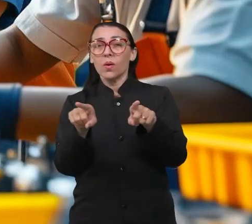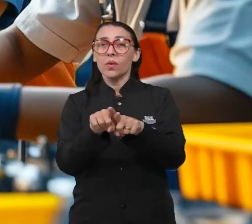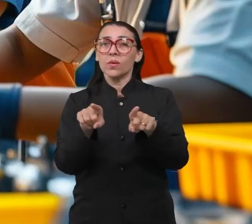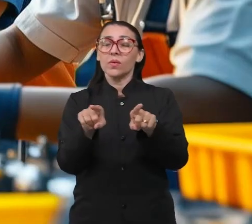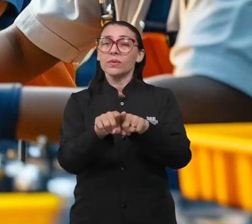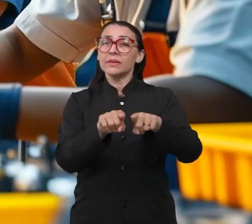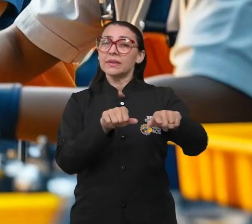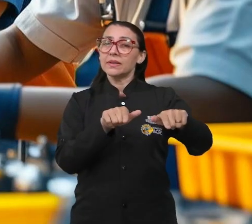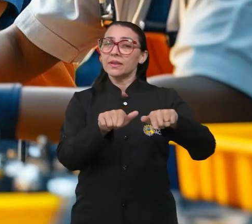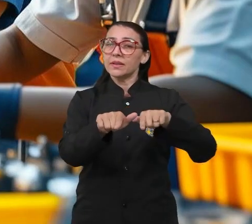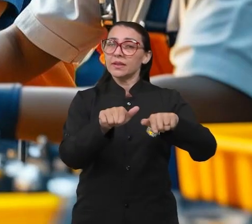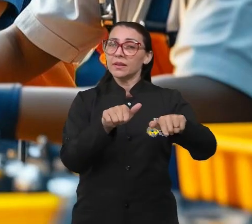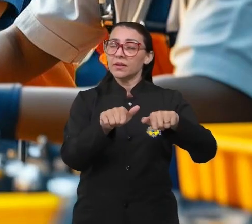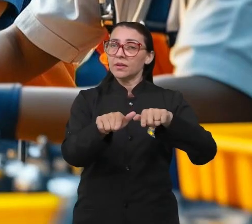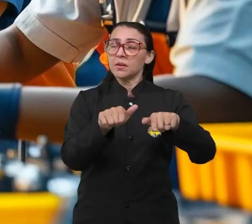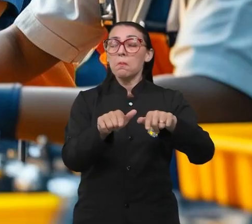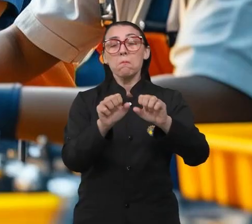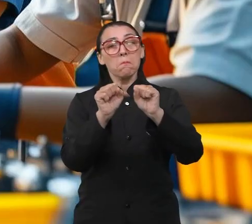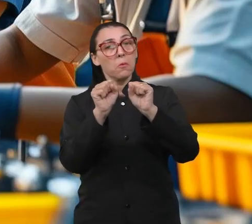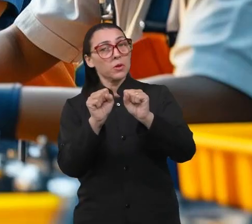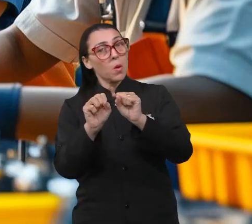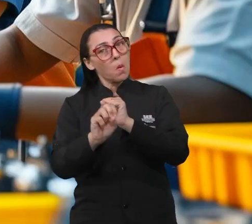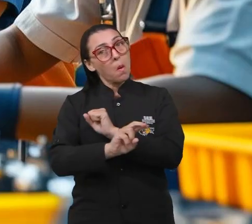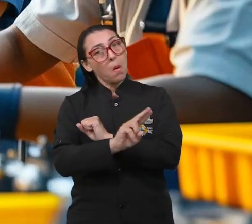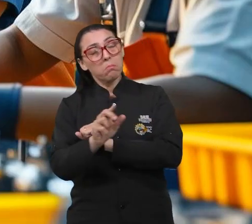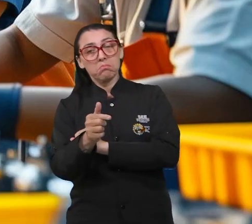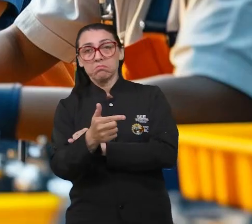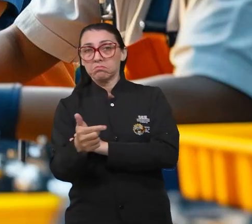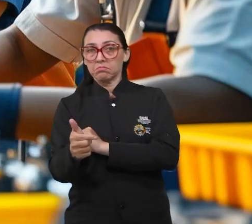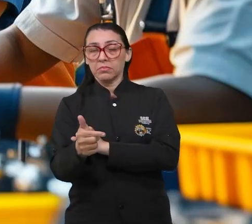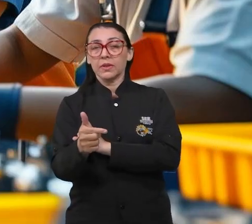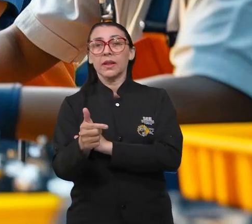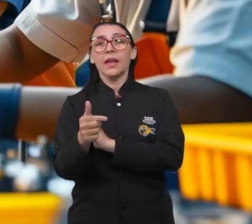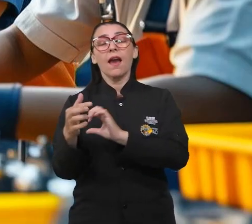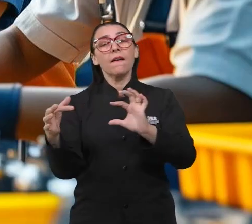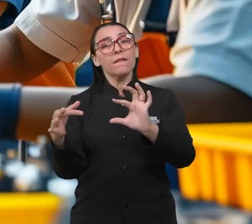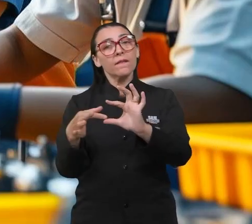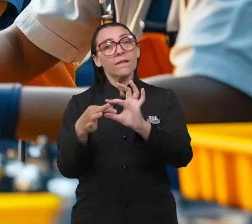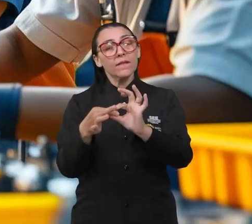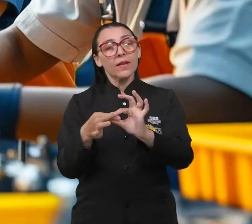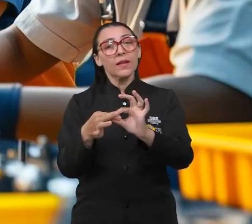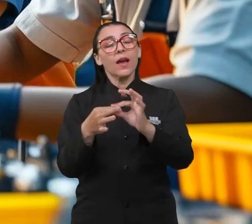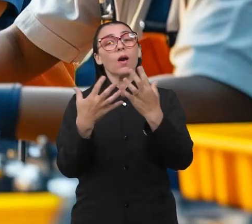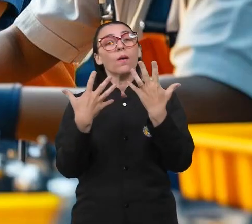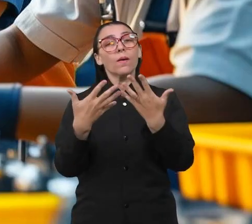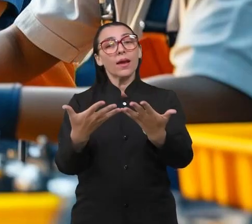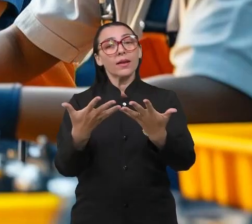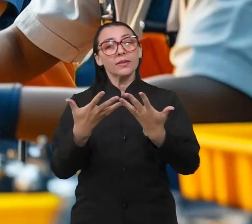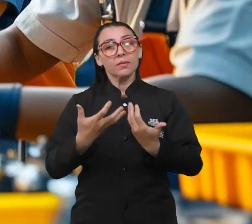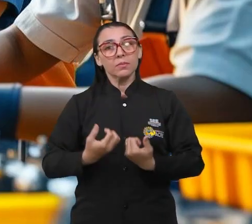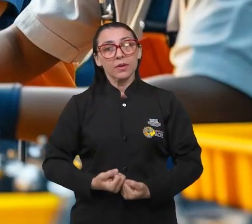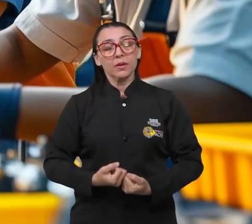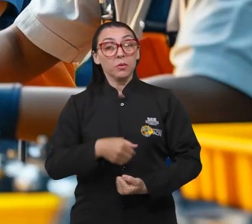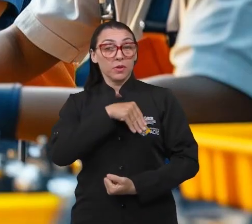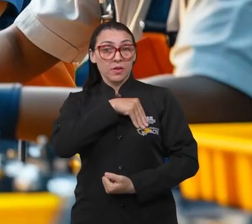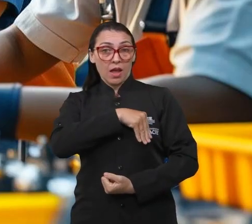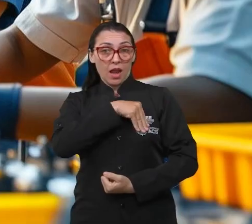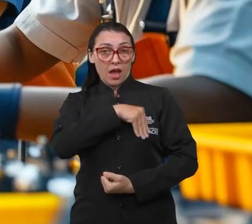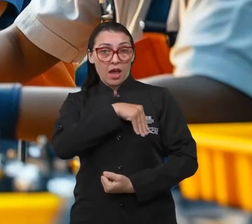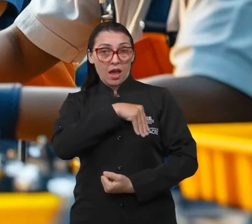prestar serviços, podendo ou não estar vinculada ao recebimento de